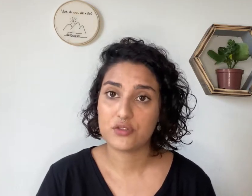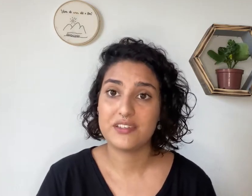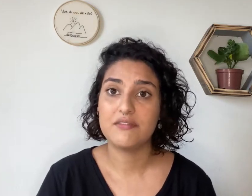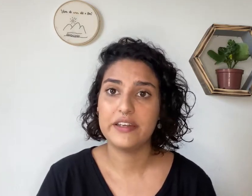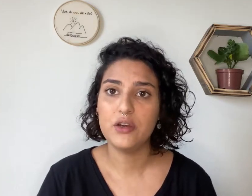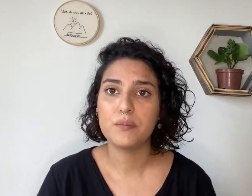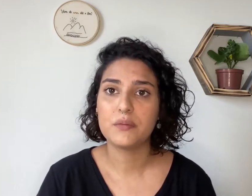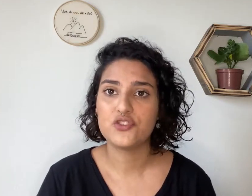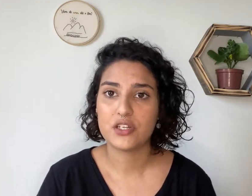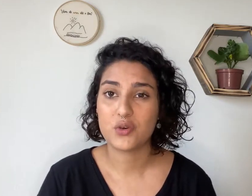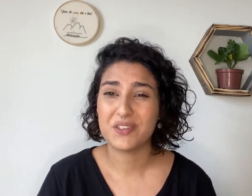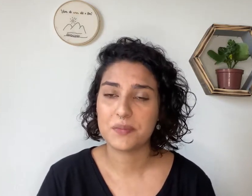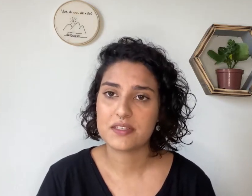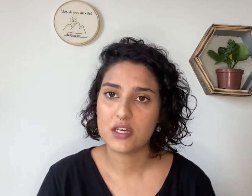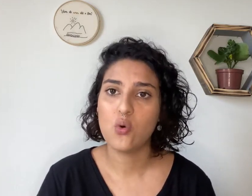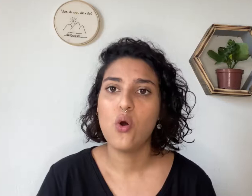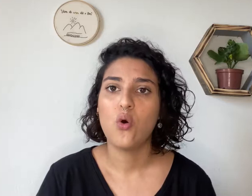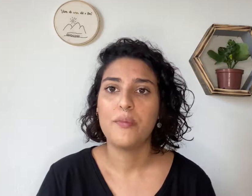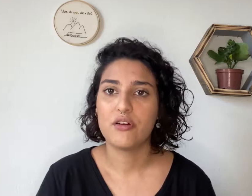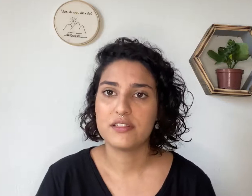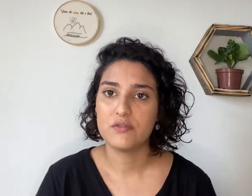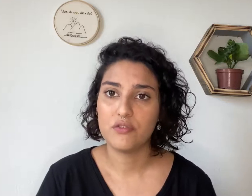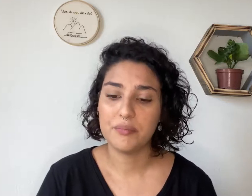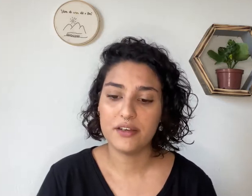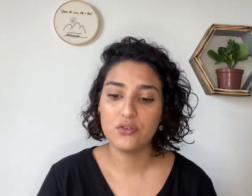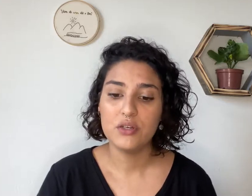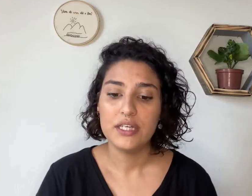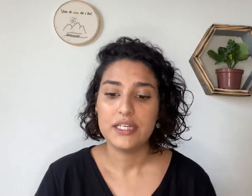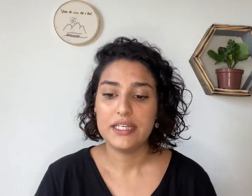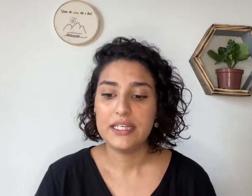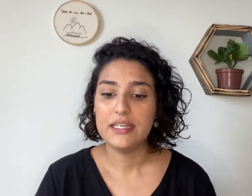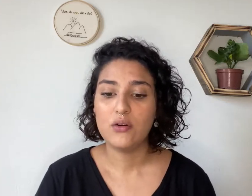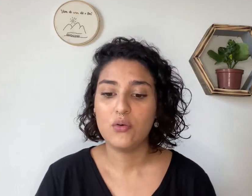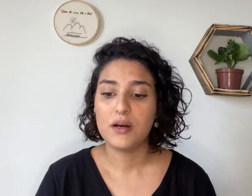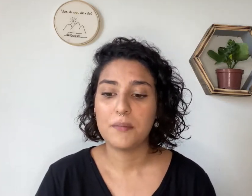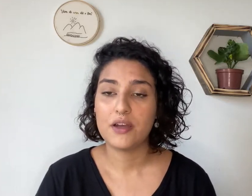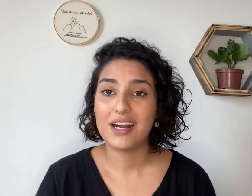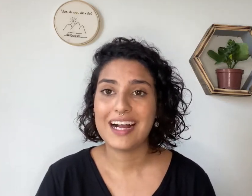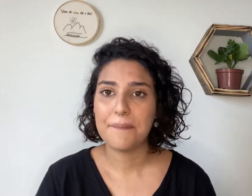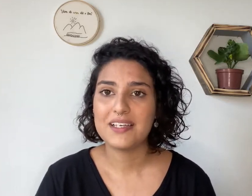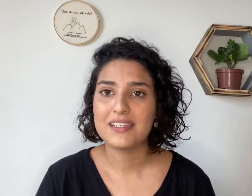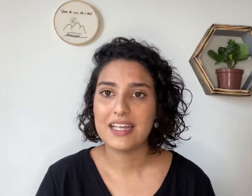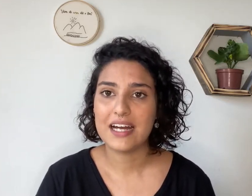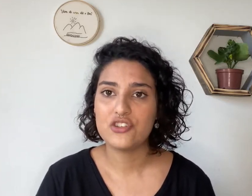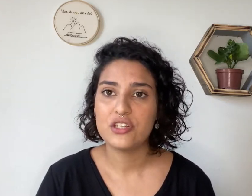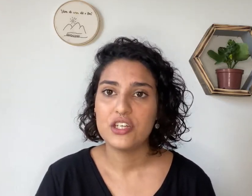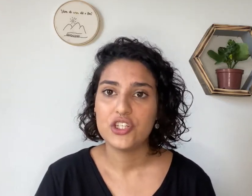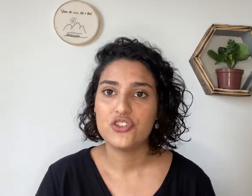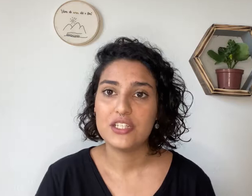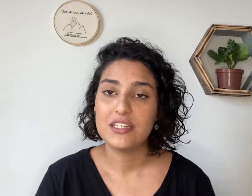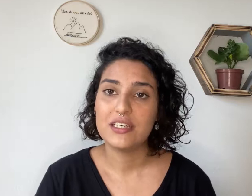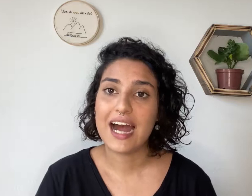que as habitações deveriam permitir a sua autoexpansão, o um melhor desenvolvimento e uma maior